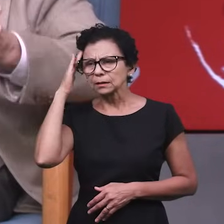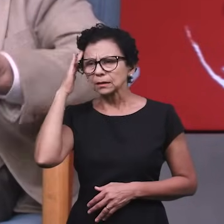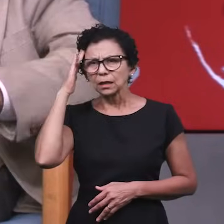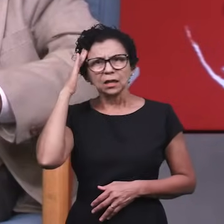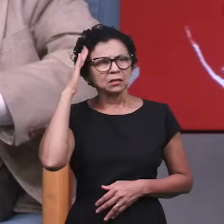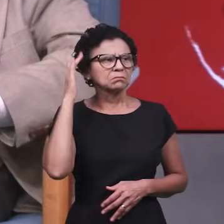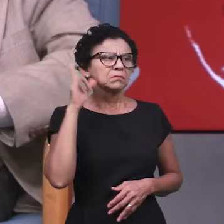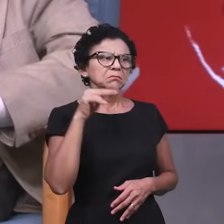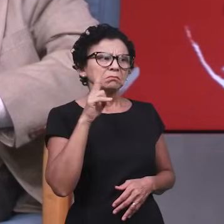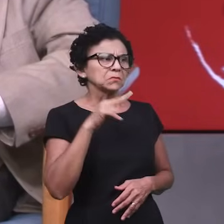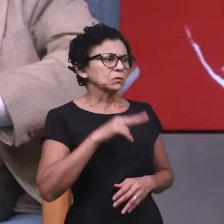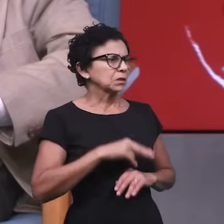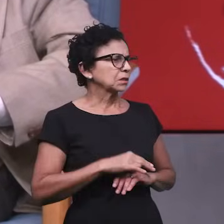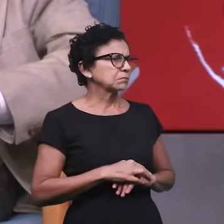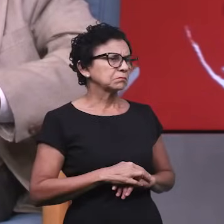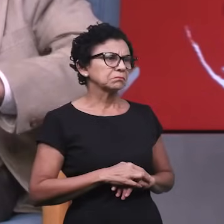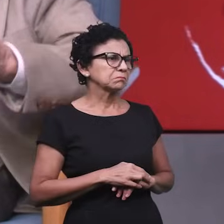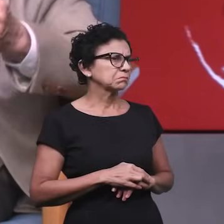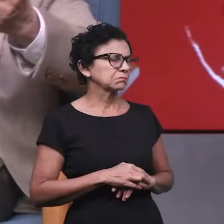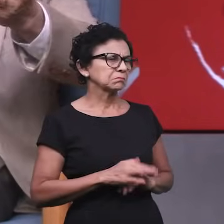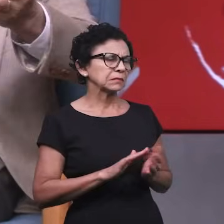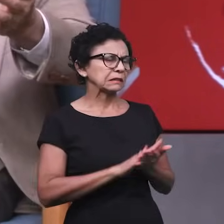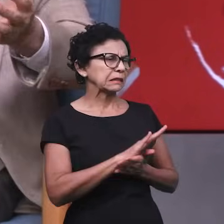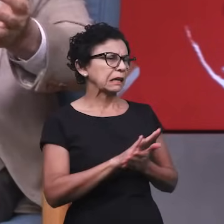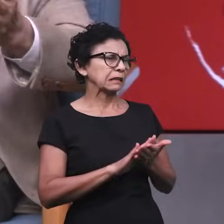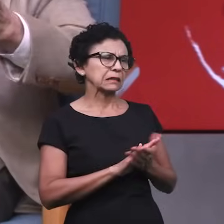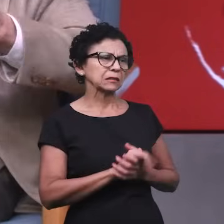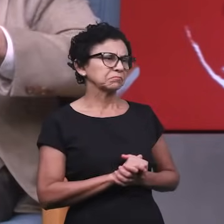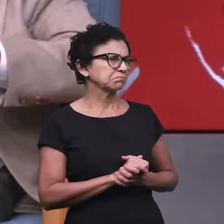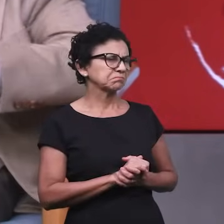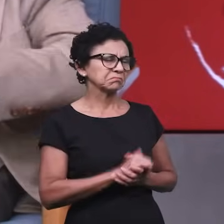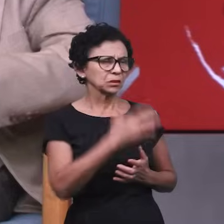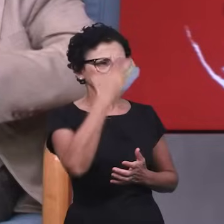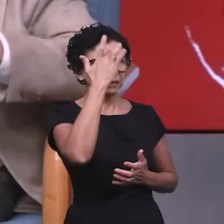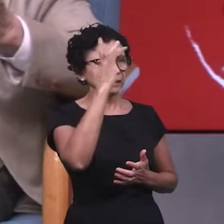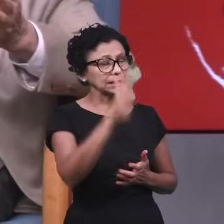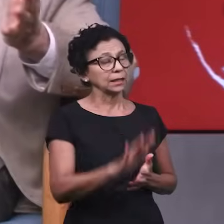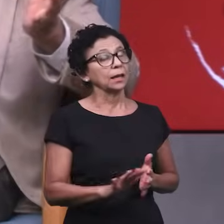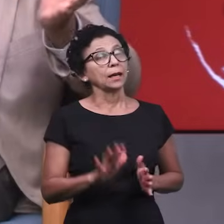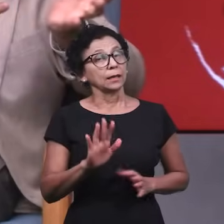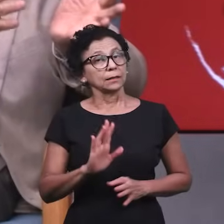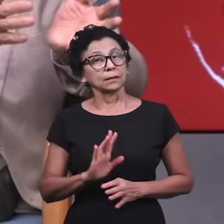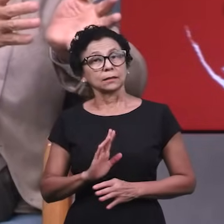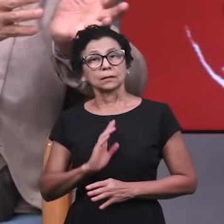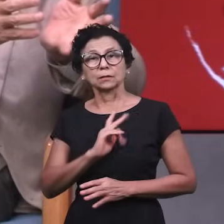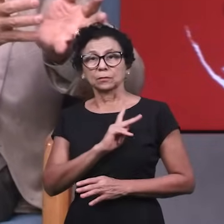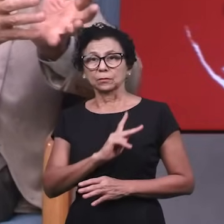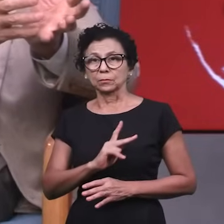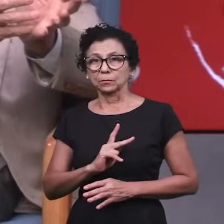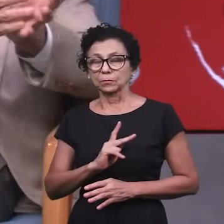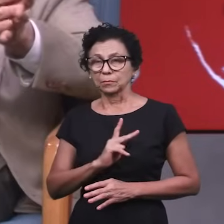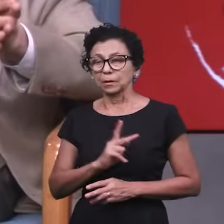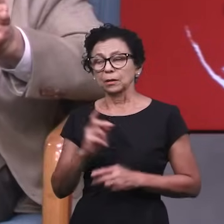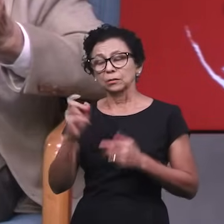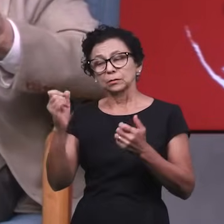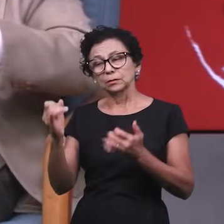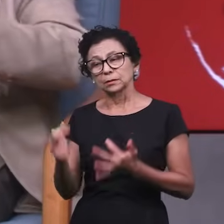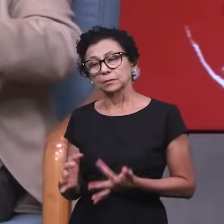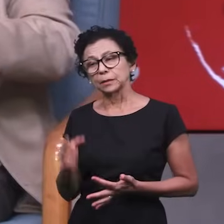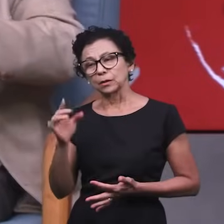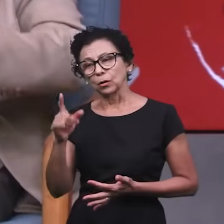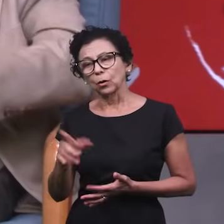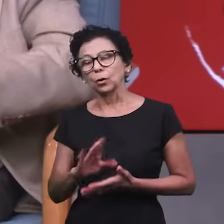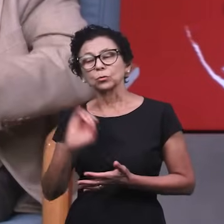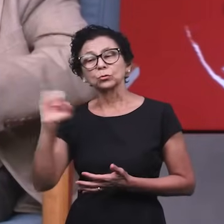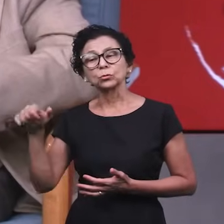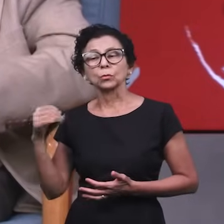que nunca ouviram falar sobre o batismo com o Espírito Santo, então ele ensina aquela igreja dizendo: João batizou com água para o arrependimento, dizendo